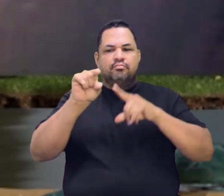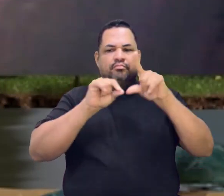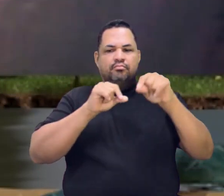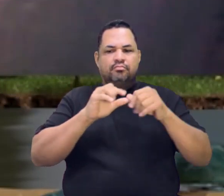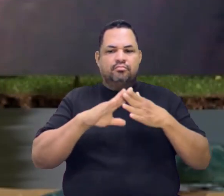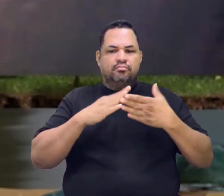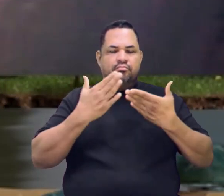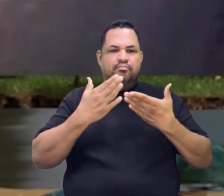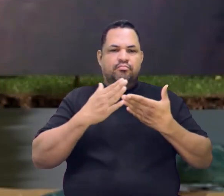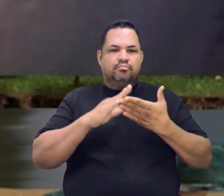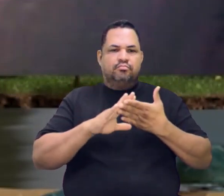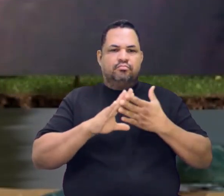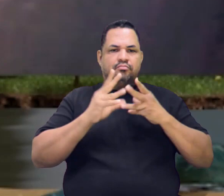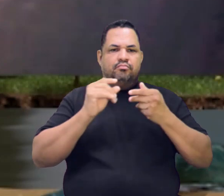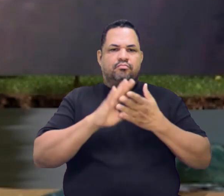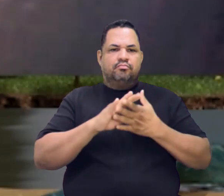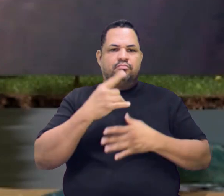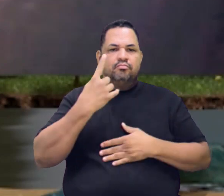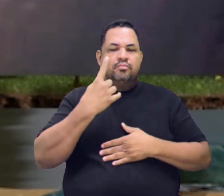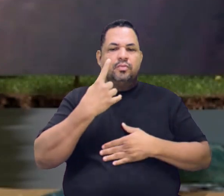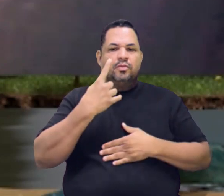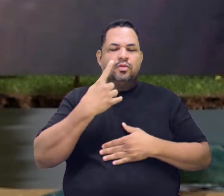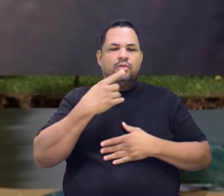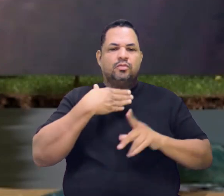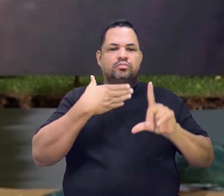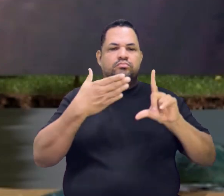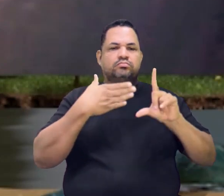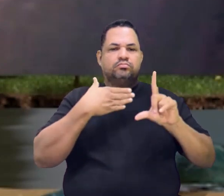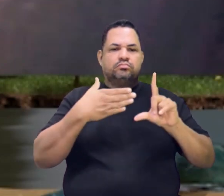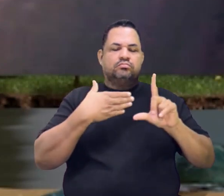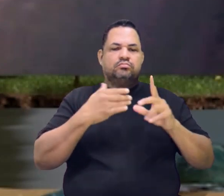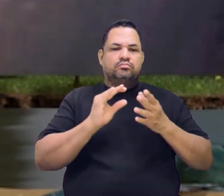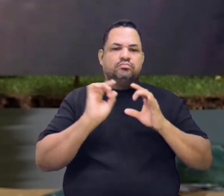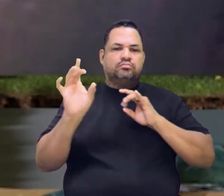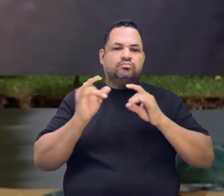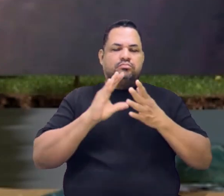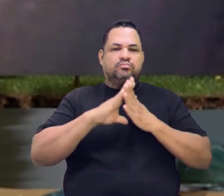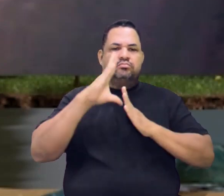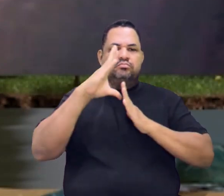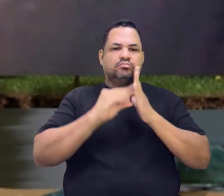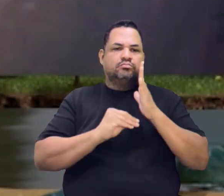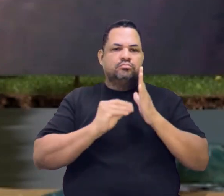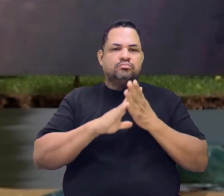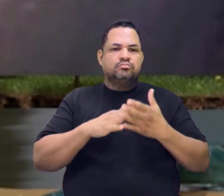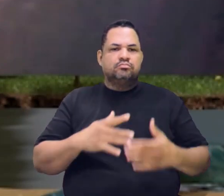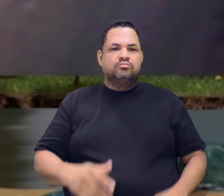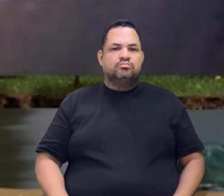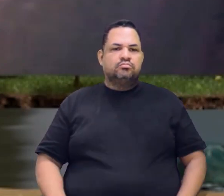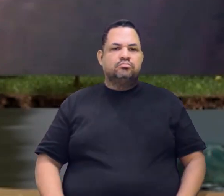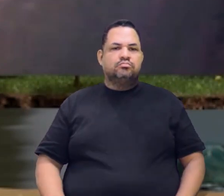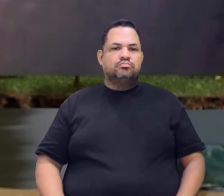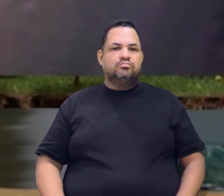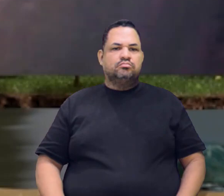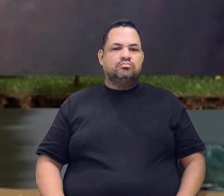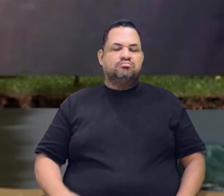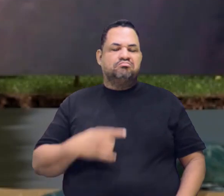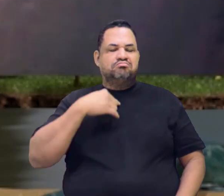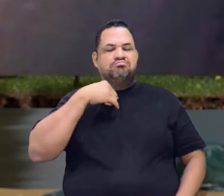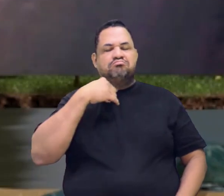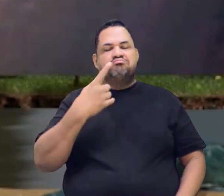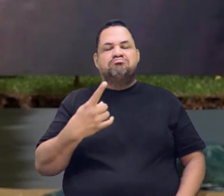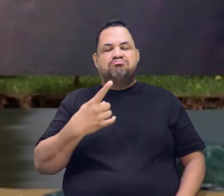colocasse todos, ia ser só uma lâmina de cada conteúdo. E aí não teria nem sentido. Não dá nem para